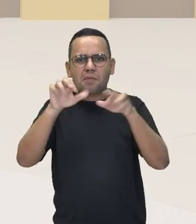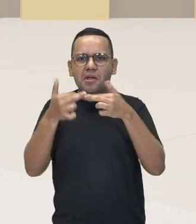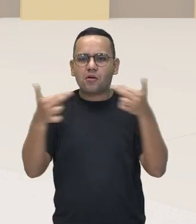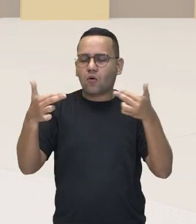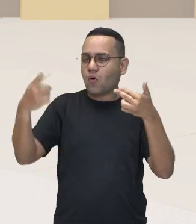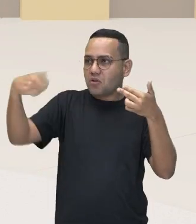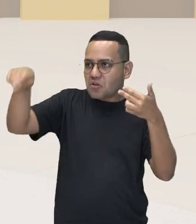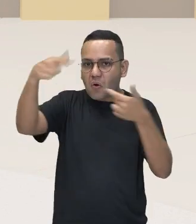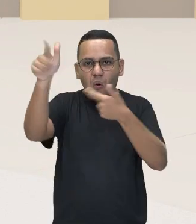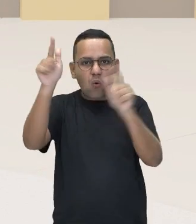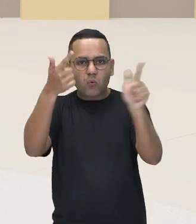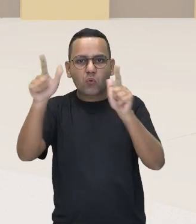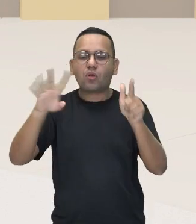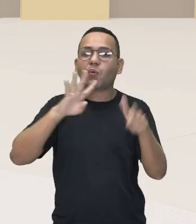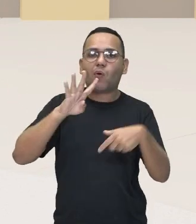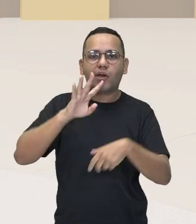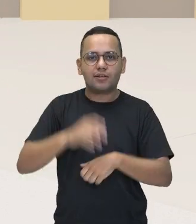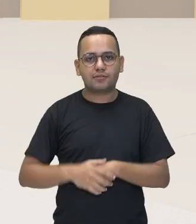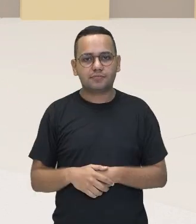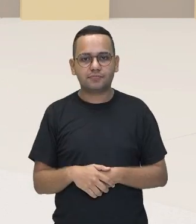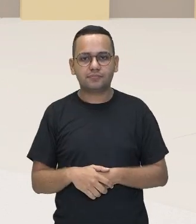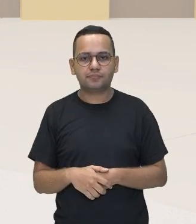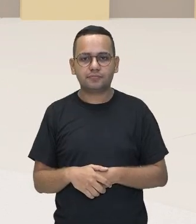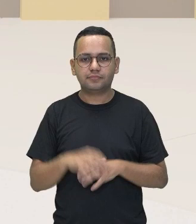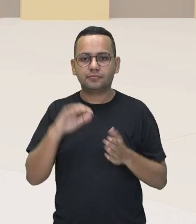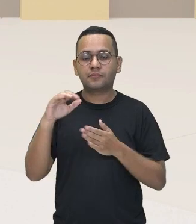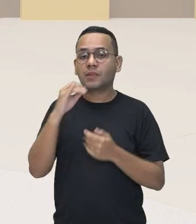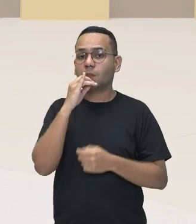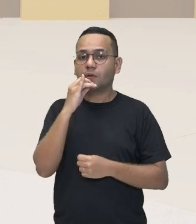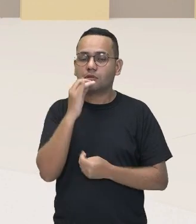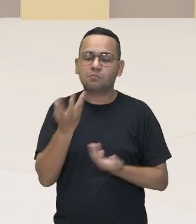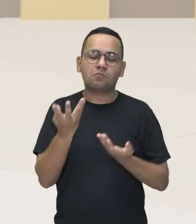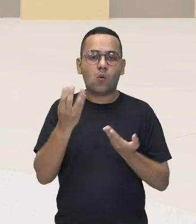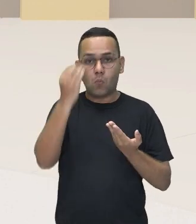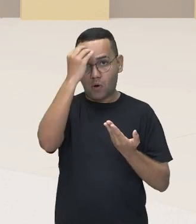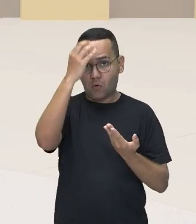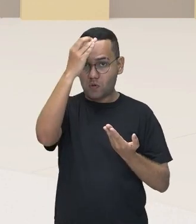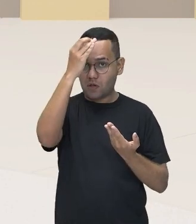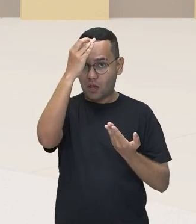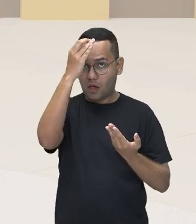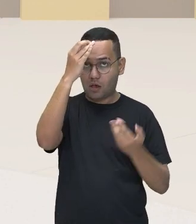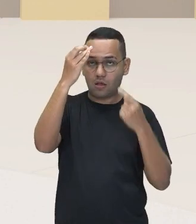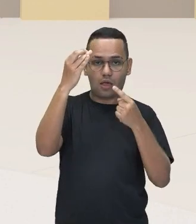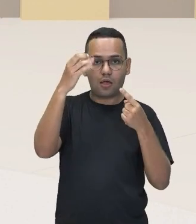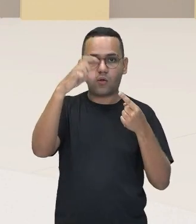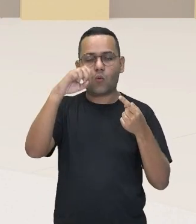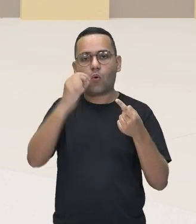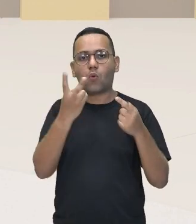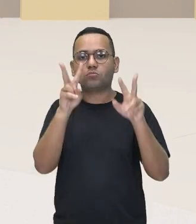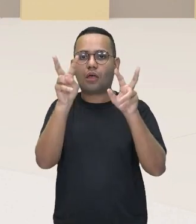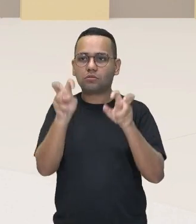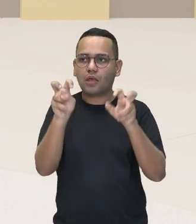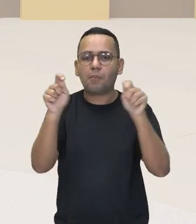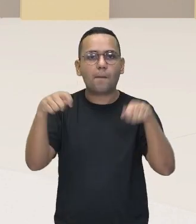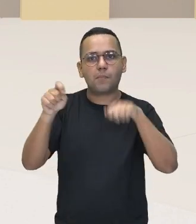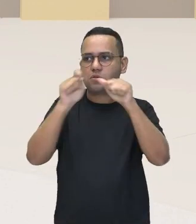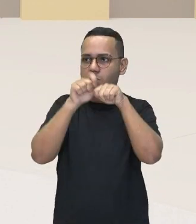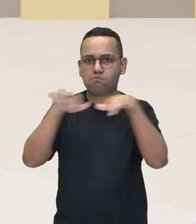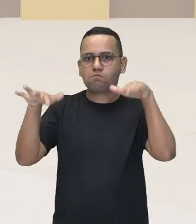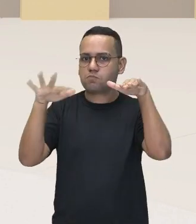um conhecimento, às vezes, ele pode viralizar. Por isso que a gente vê muito também, principalmente nessa era de Instagram,